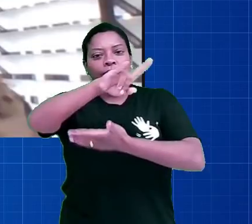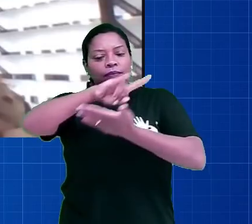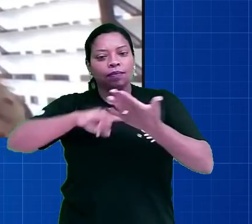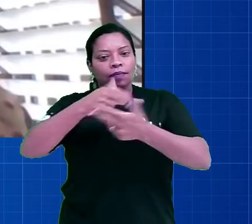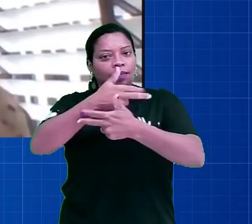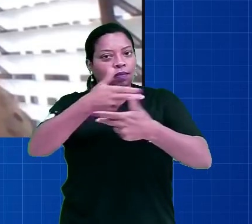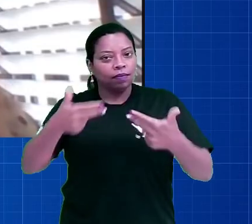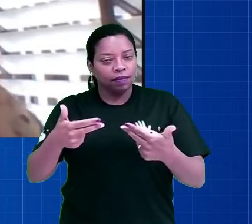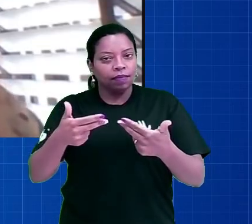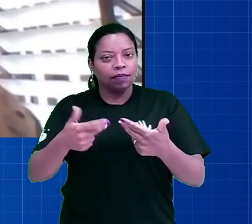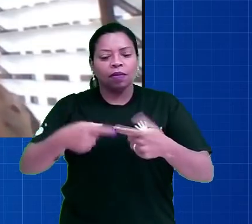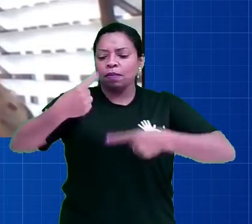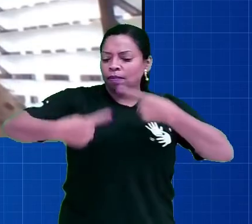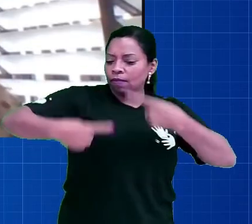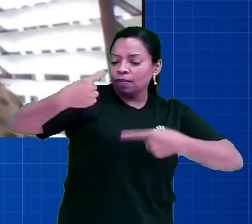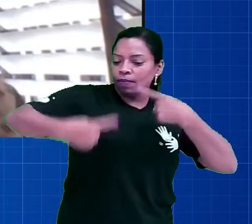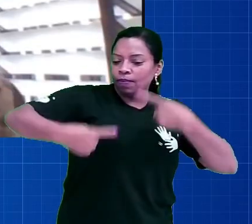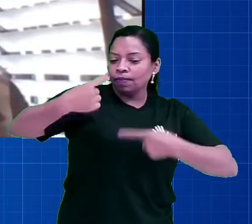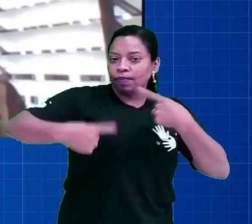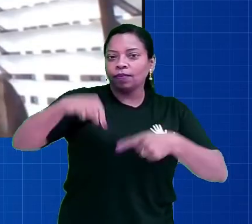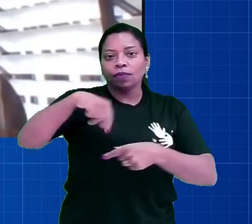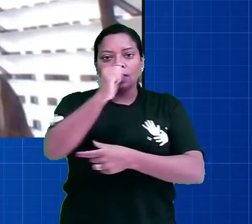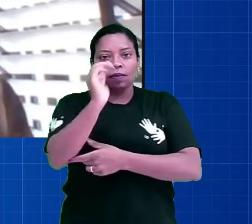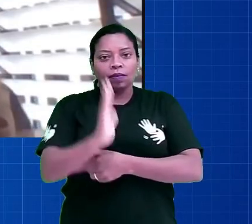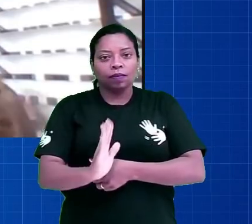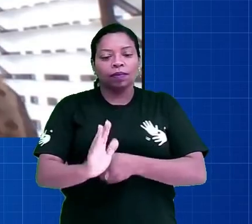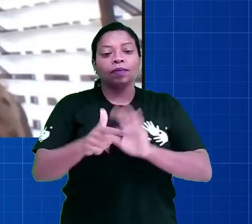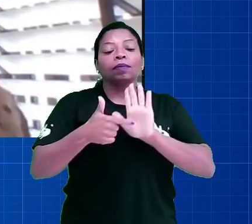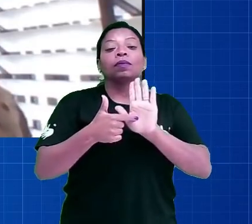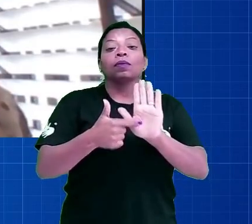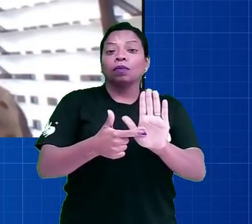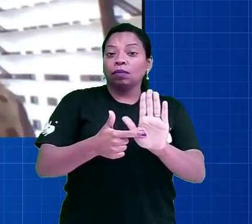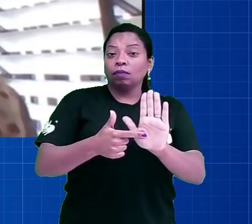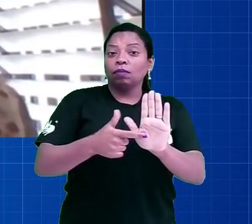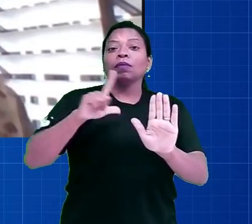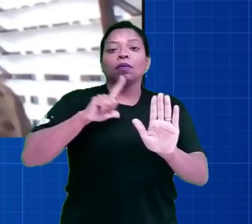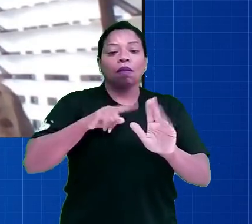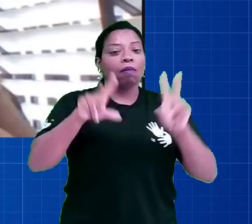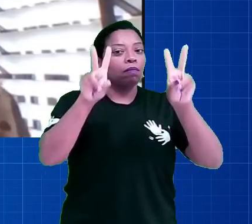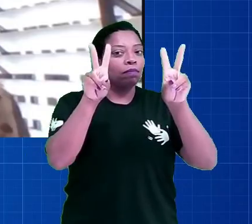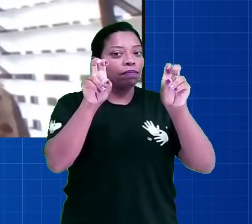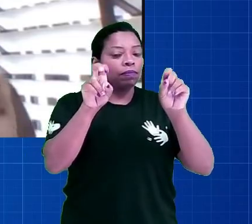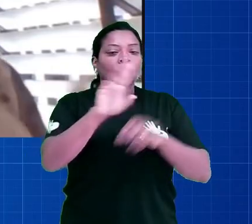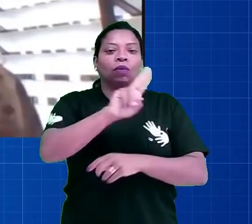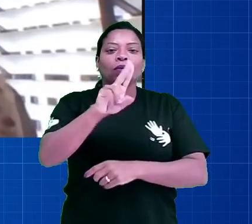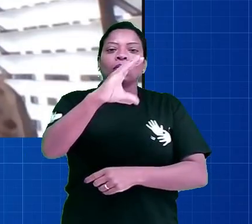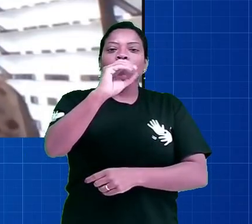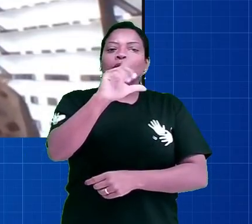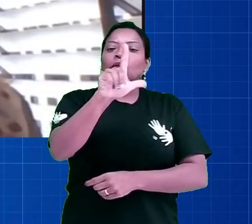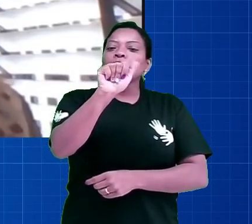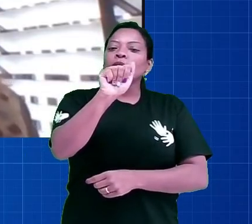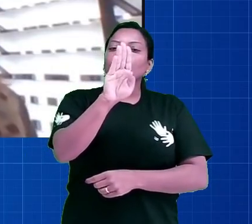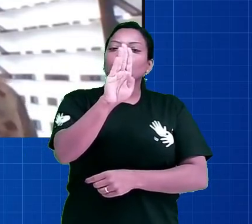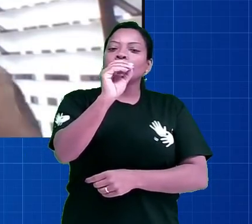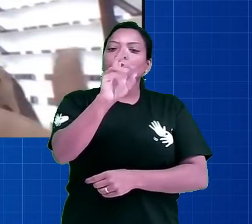Brasil, se a gente observar os documentos, os nossos documentos, as nossas políticas, a gente encontra